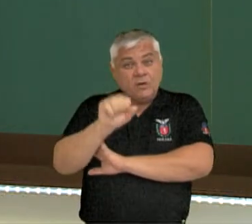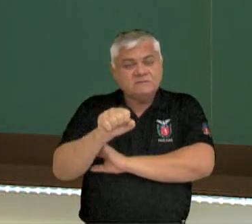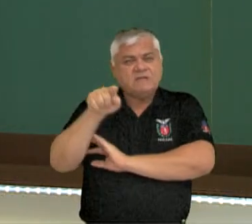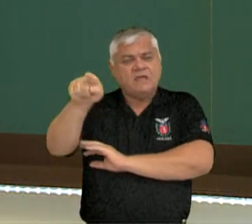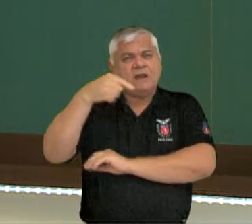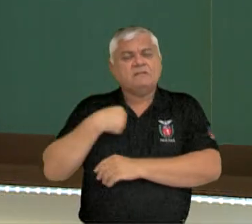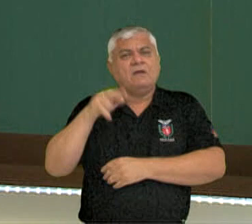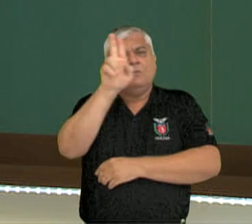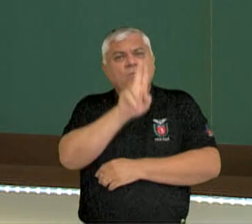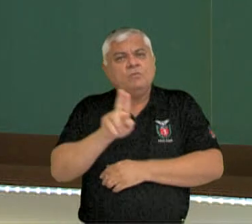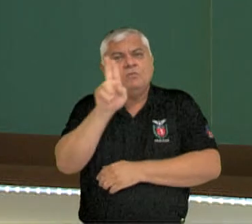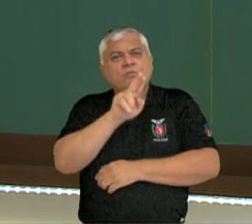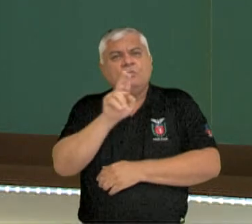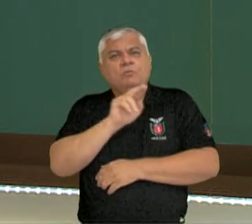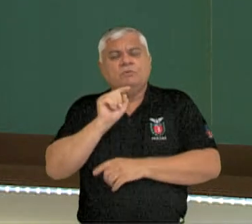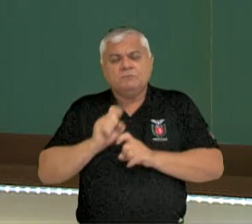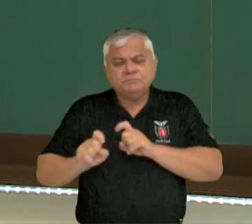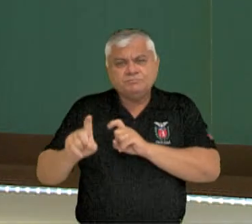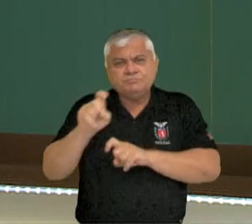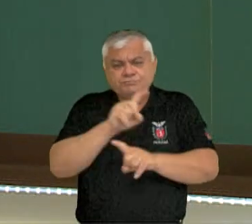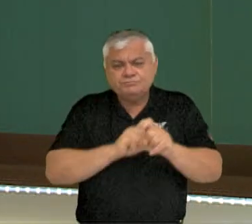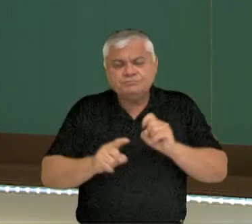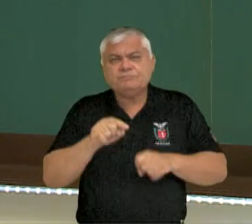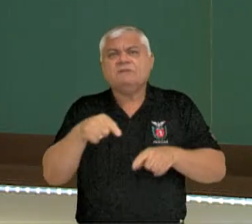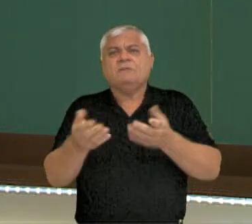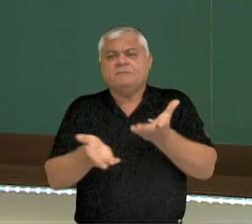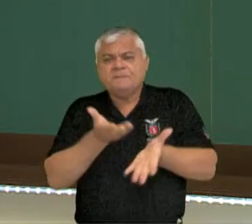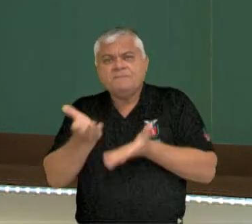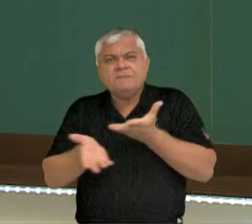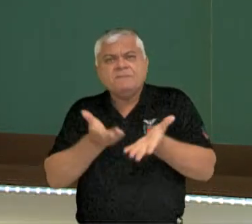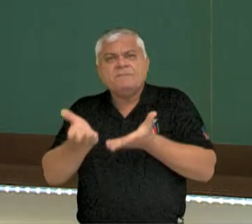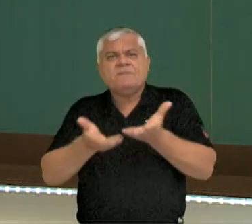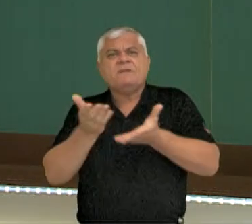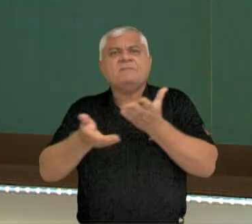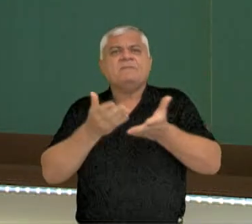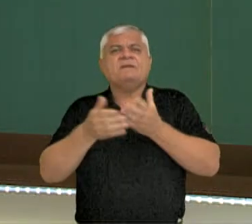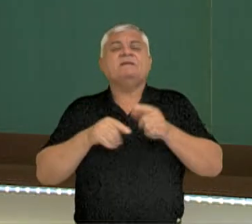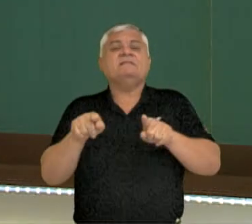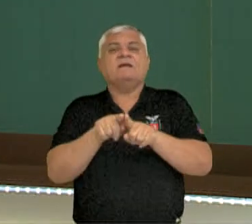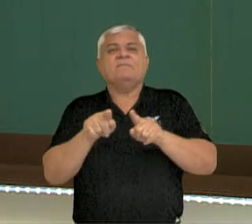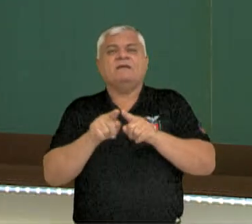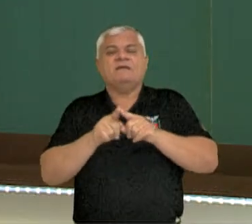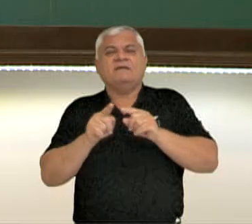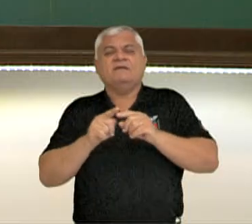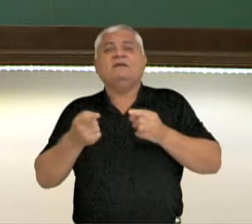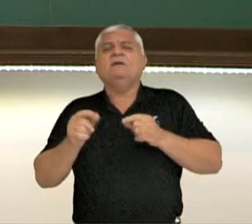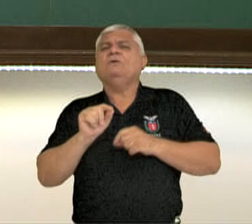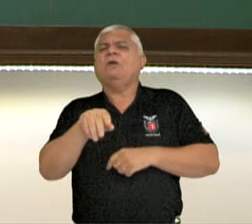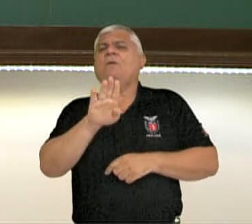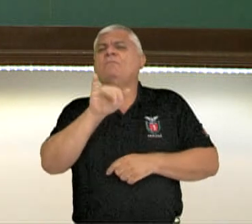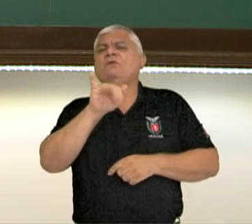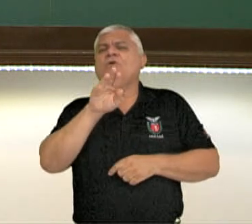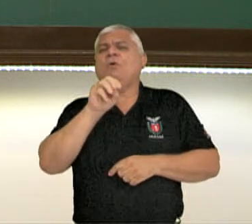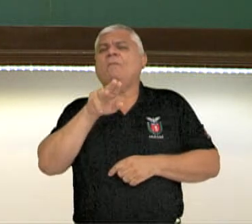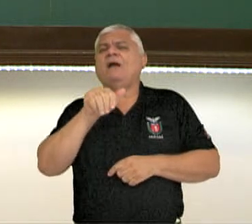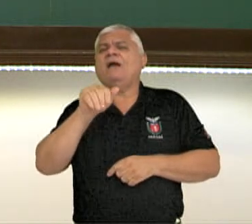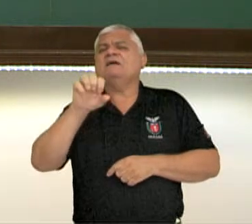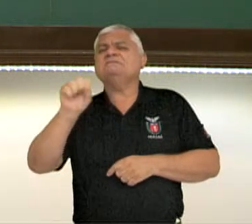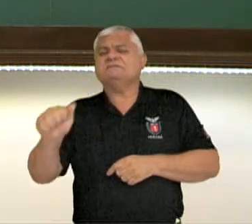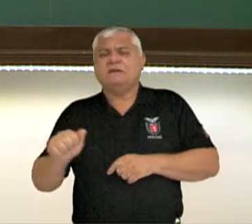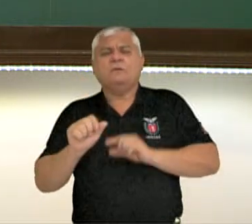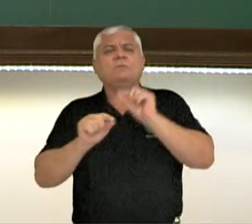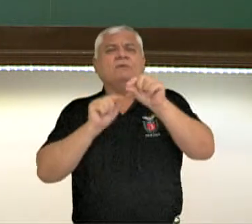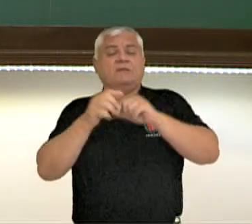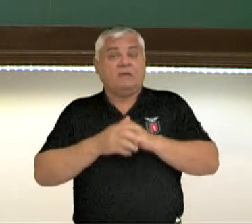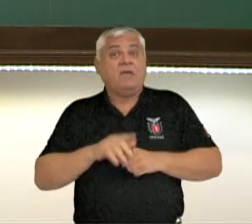fazer o tratamento. E elas também, além de fazer o tratamento, elas geram biomassa. O que seria essa biomassa, né? Então, é